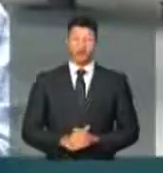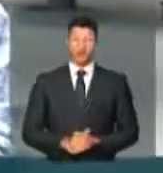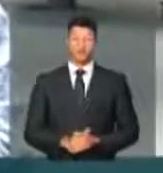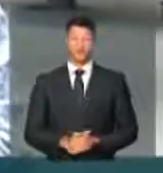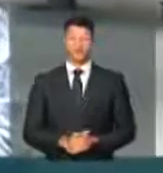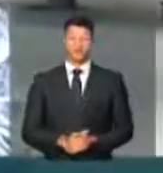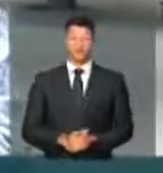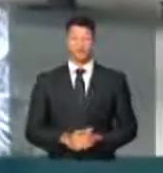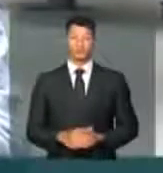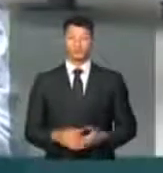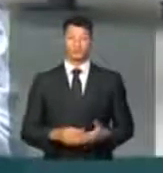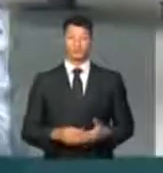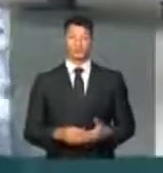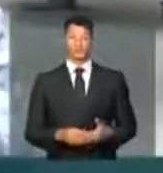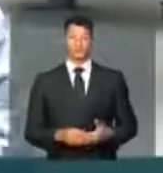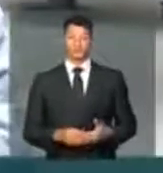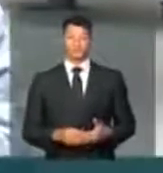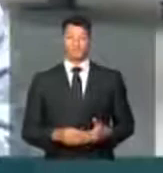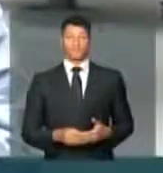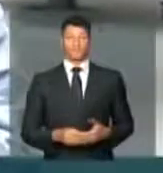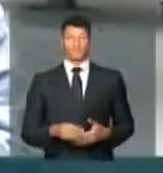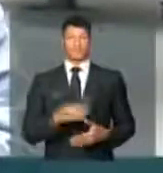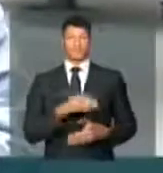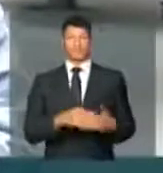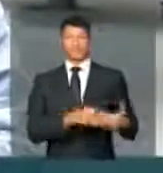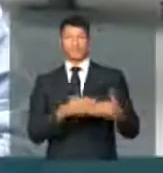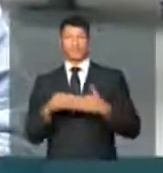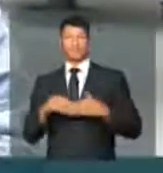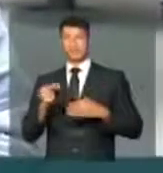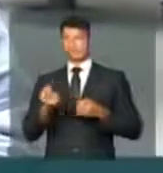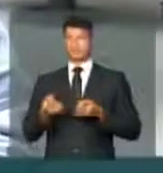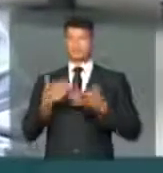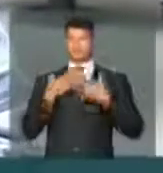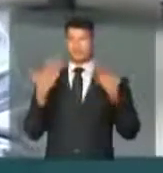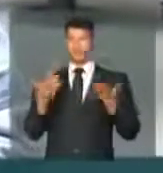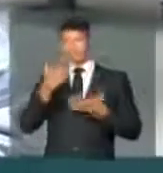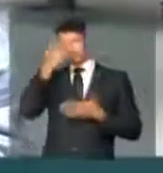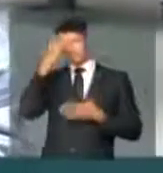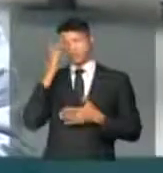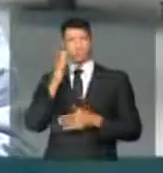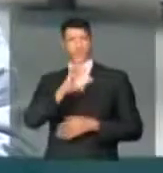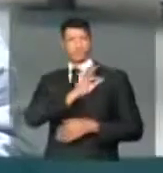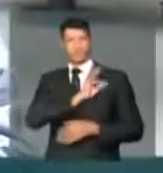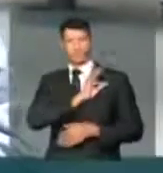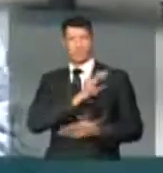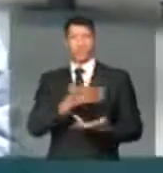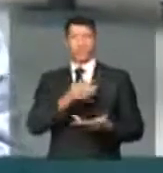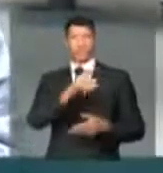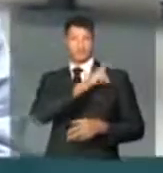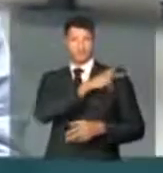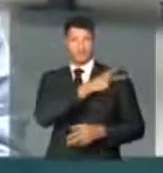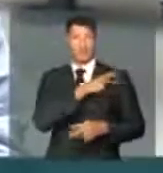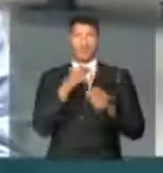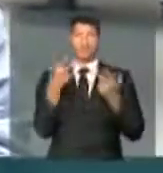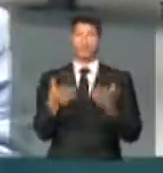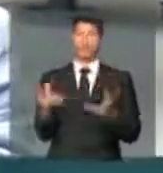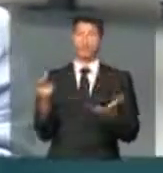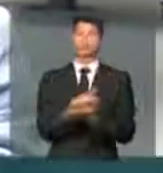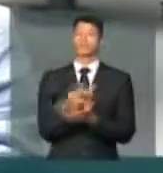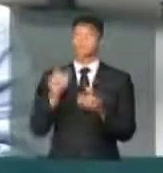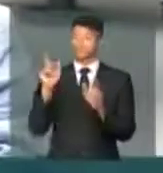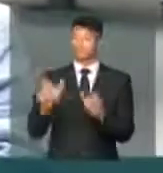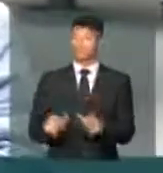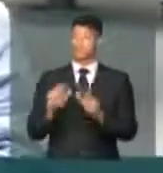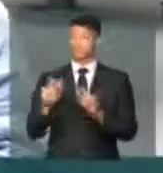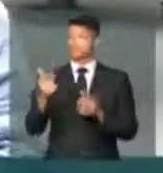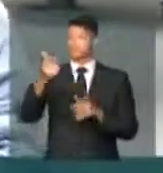para ver se desperta as autoridades com relação a fatos como esse, para que não